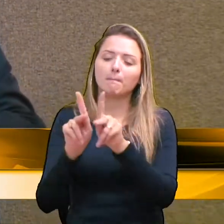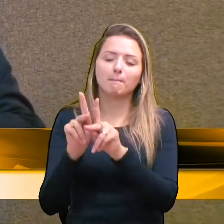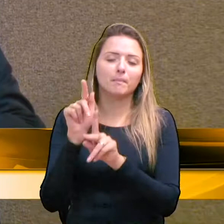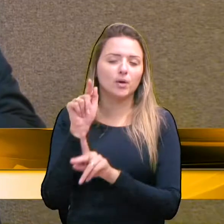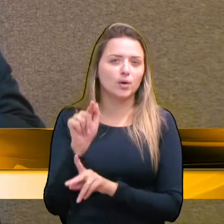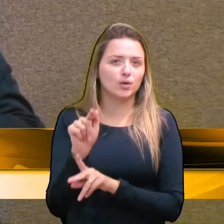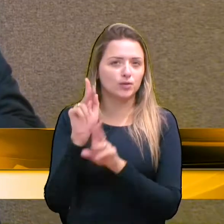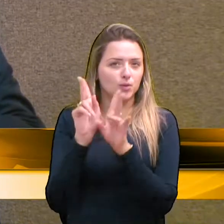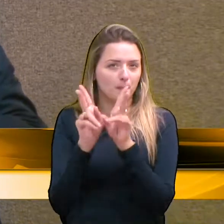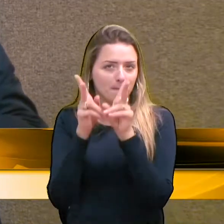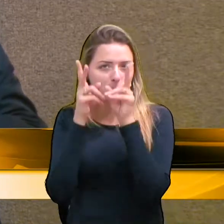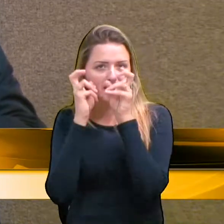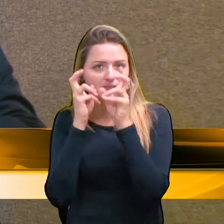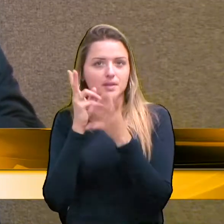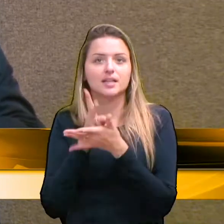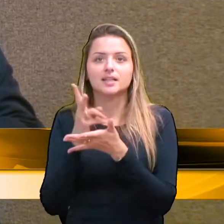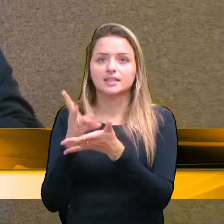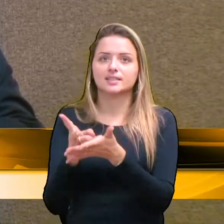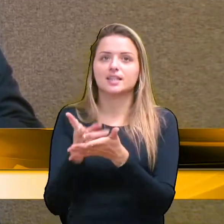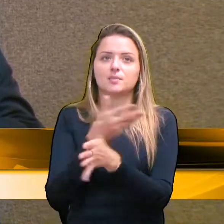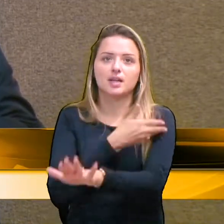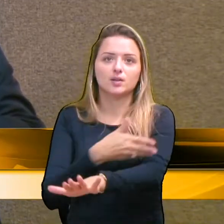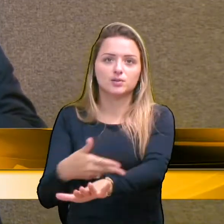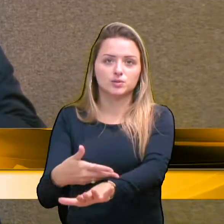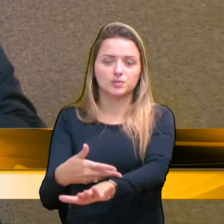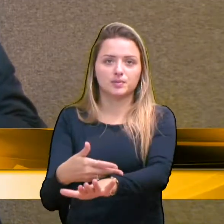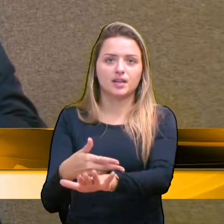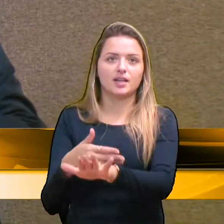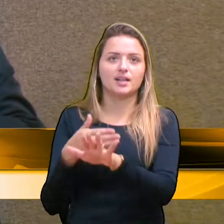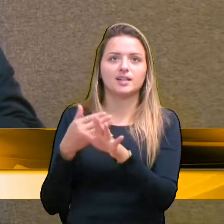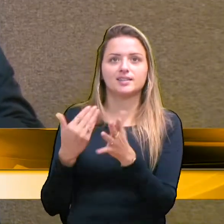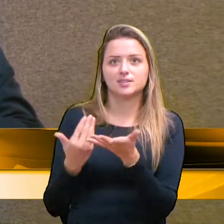muito acostumados com as reuniões do orçamento comunitário,